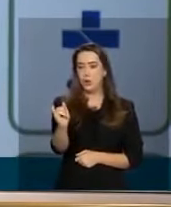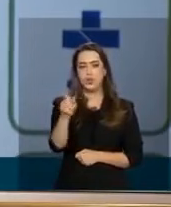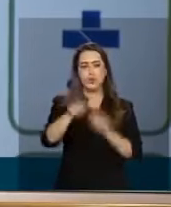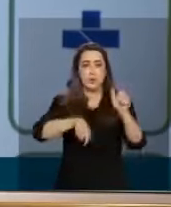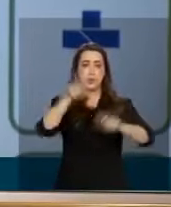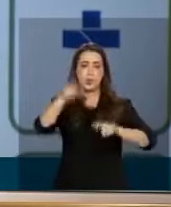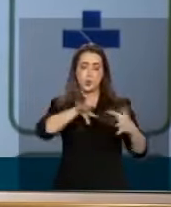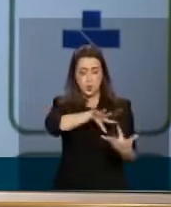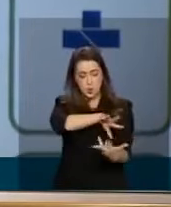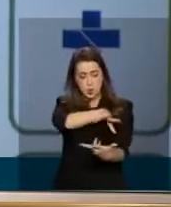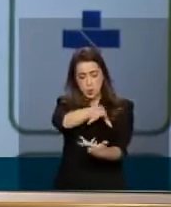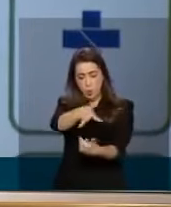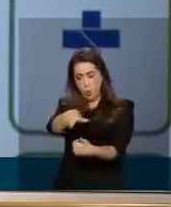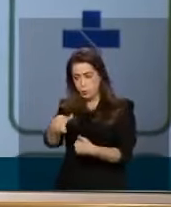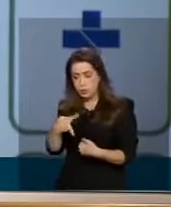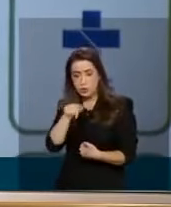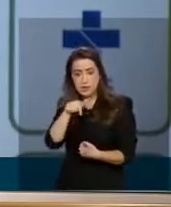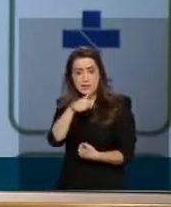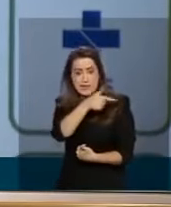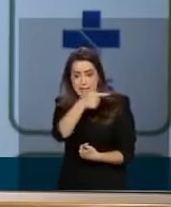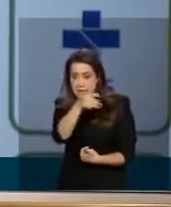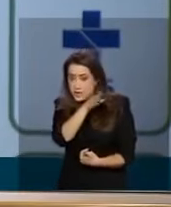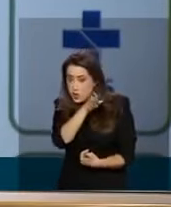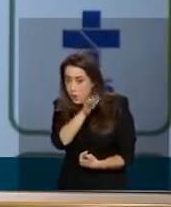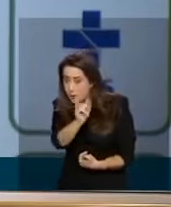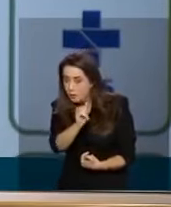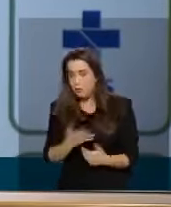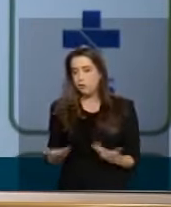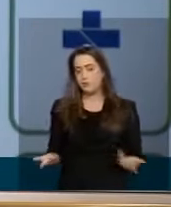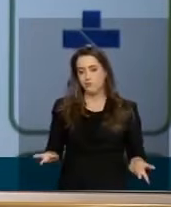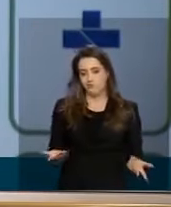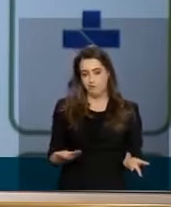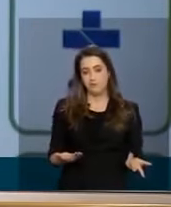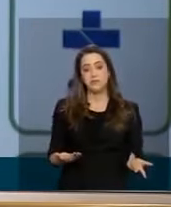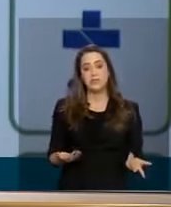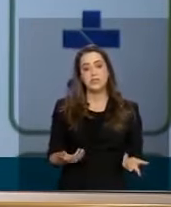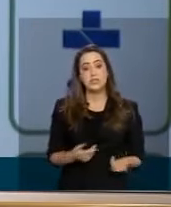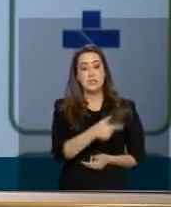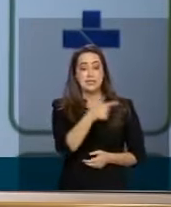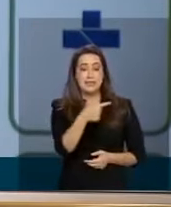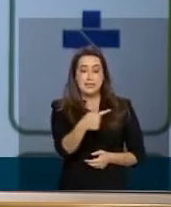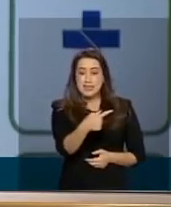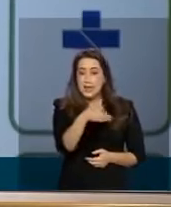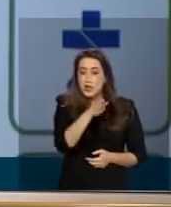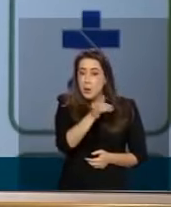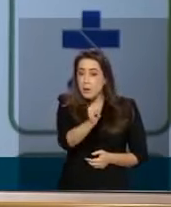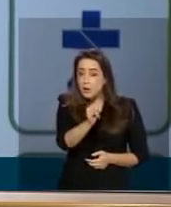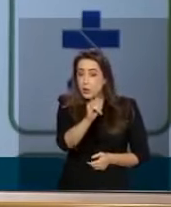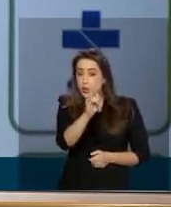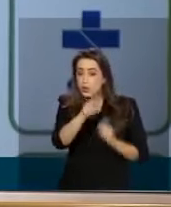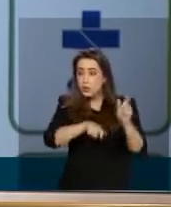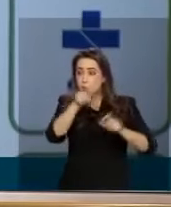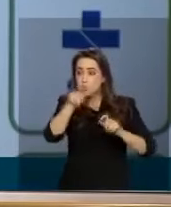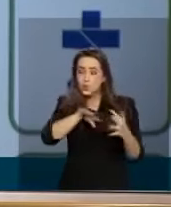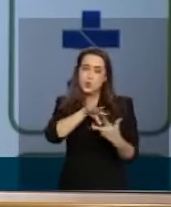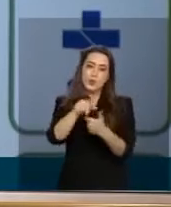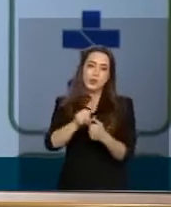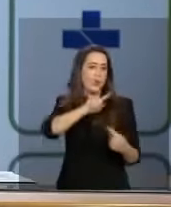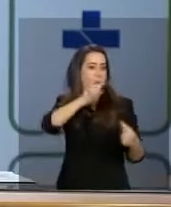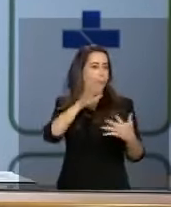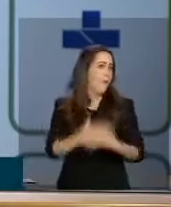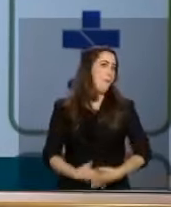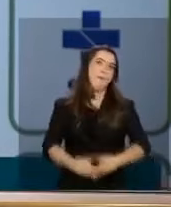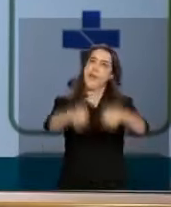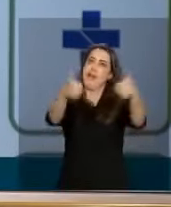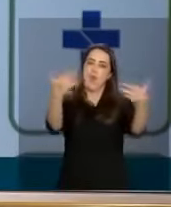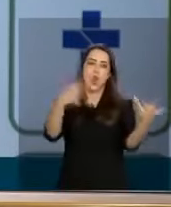bilhões de pessoas no mundo, né? Antes fosse 4 bi, né? 7 bi de pessoas no mundo, né? O ideal seria que